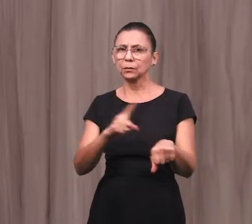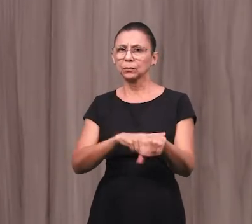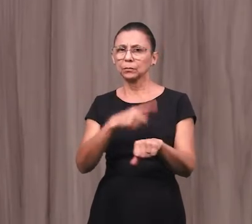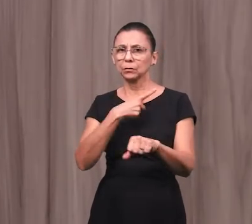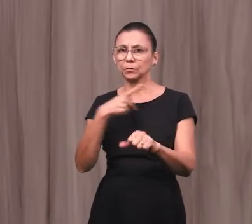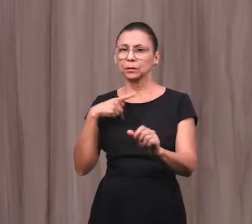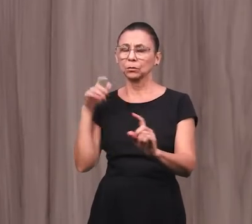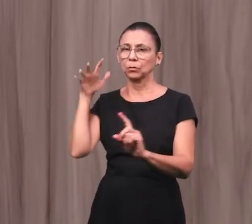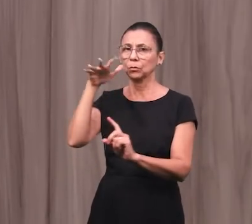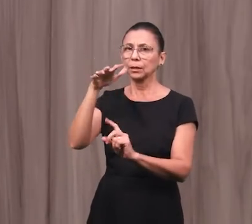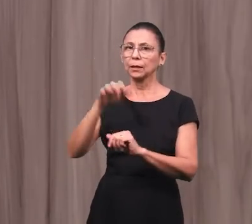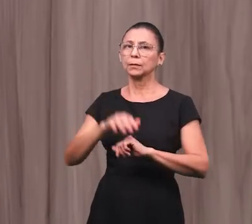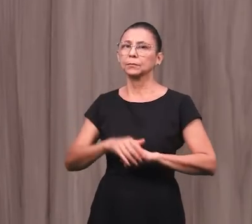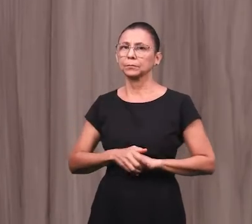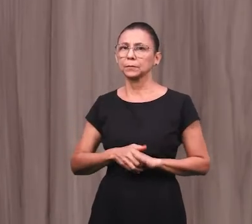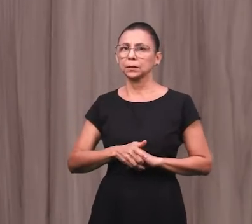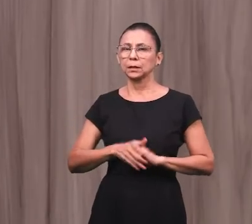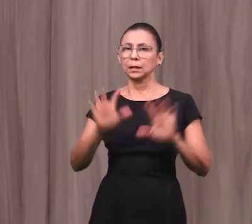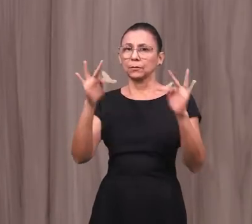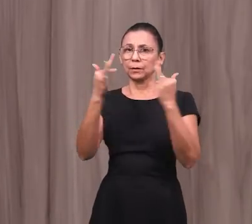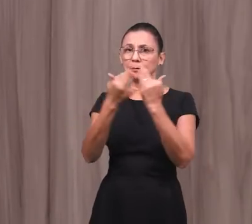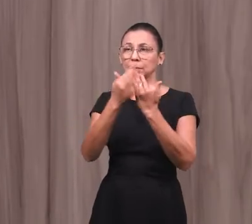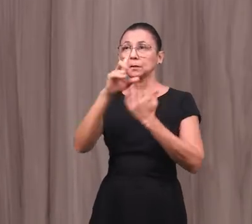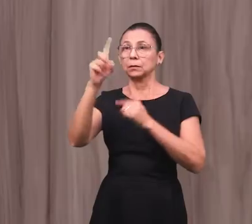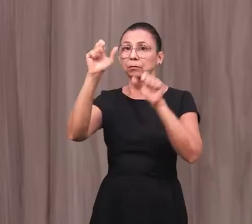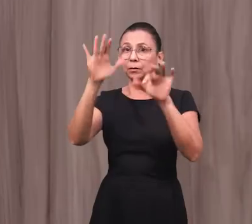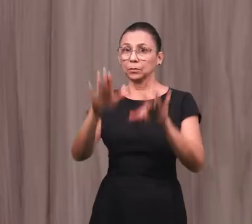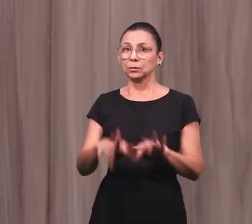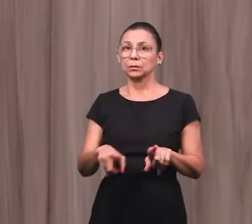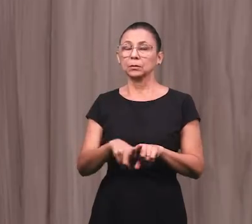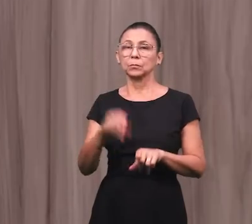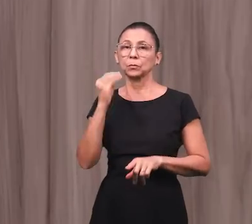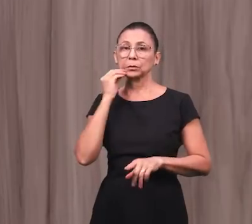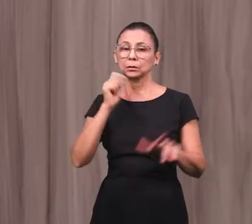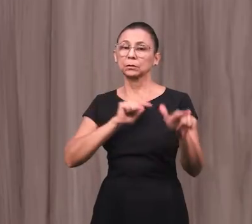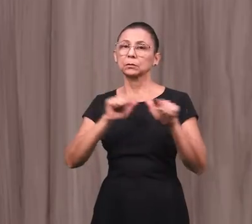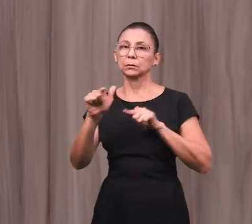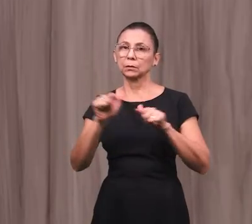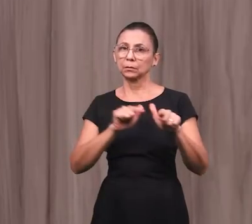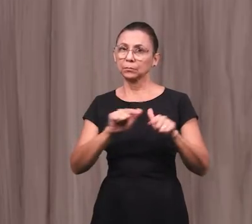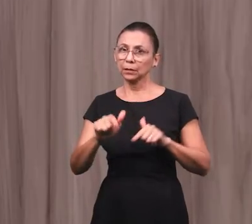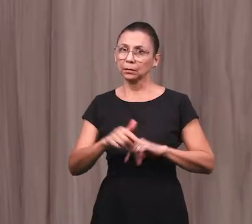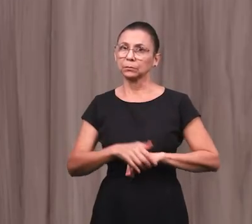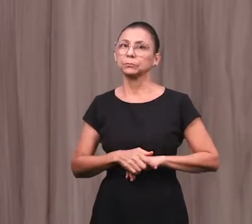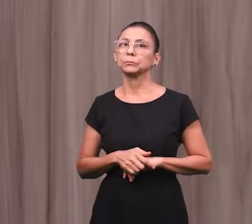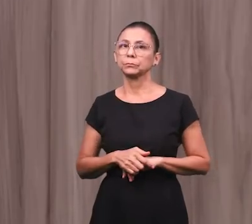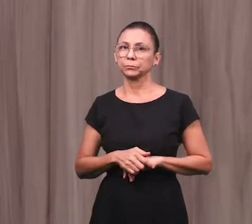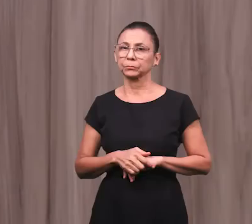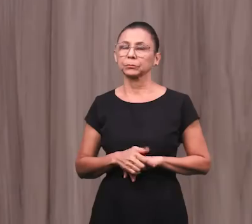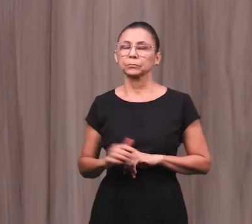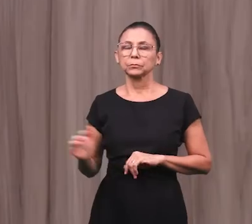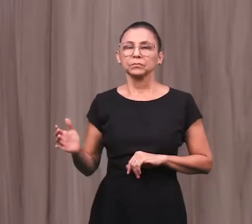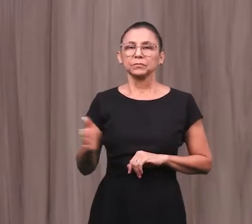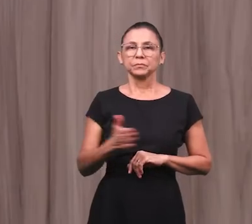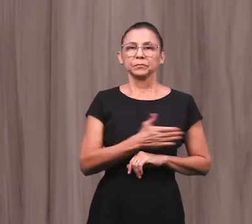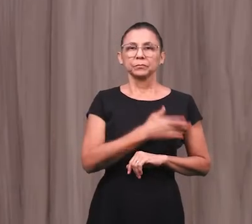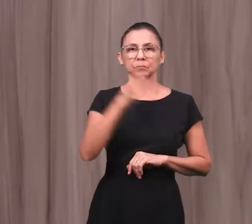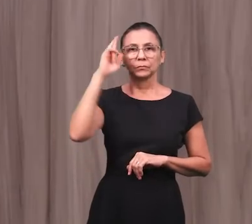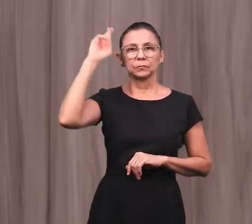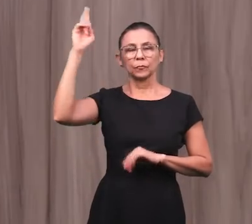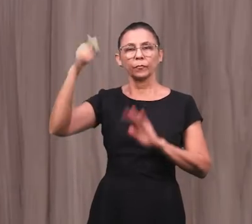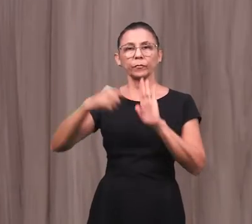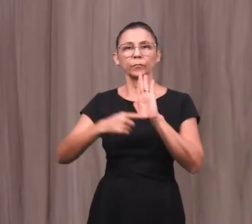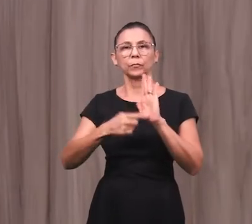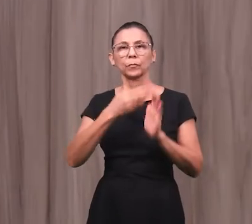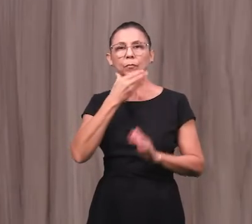a sua família, e uma oportunidade de emprego será providenciada para ele. O Senhor Deus mostrou um